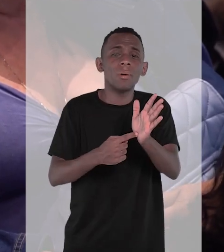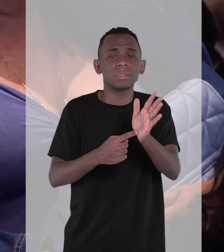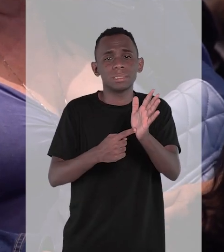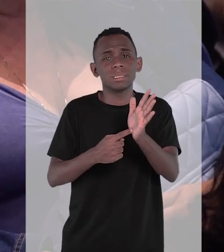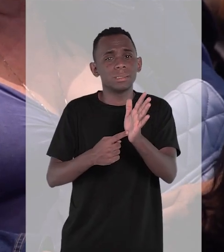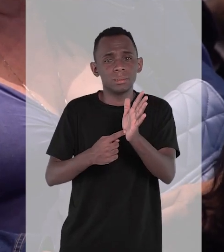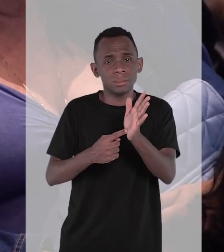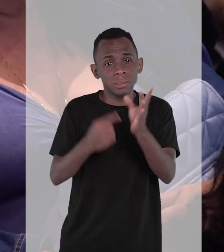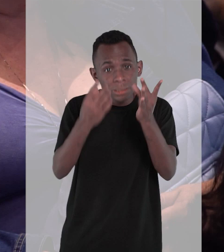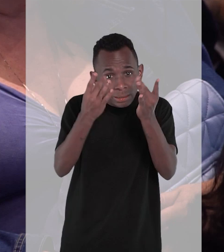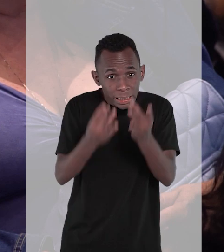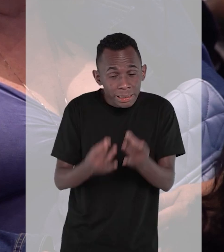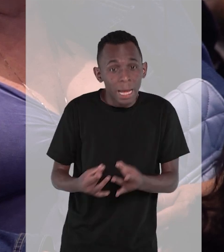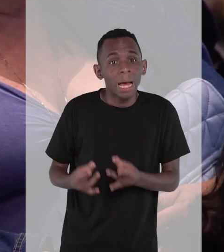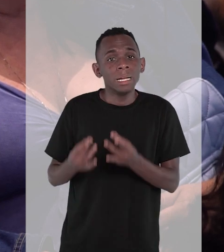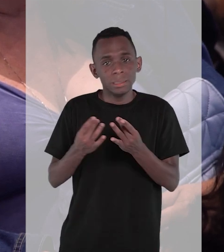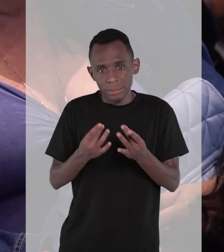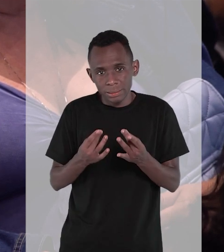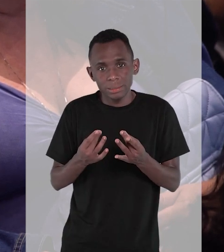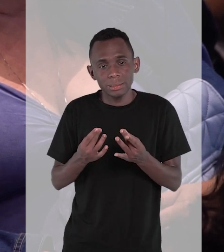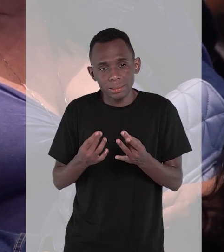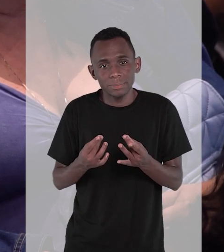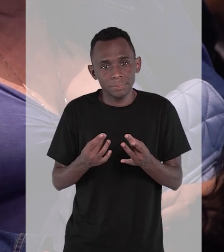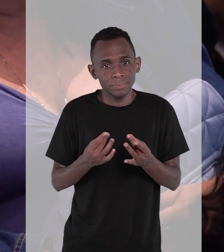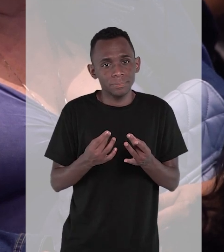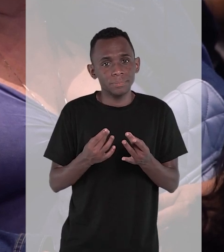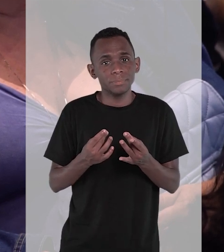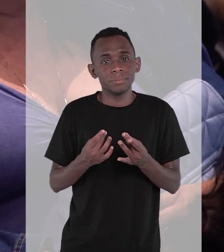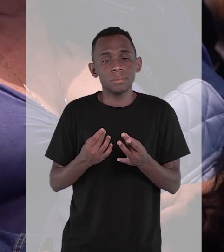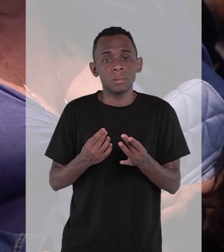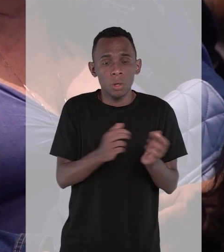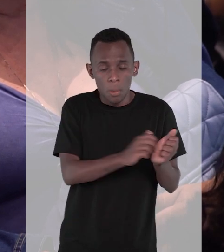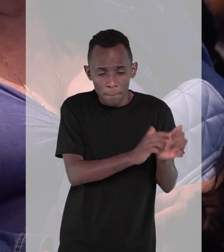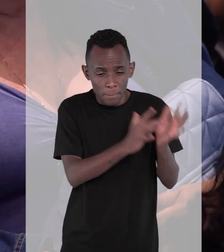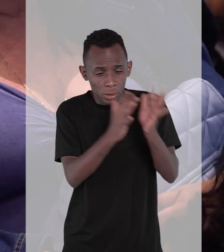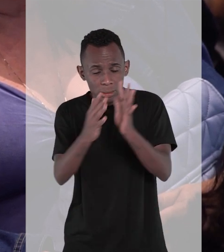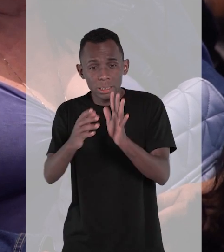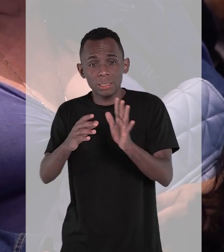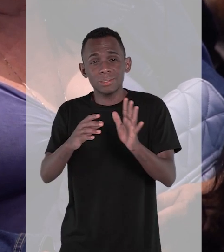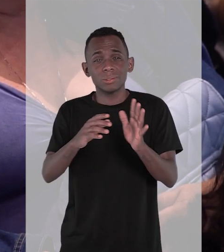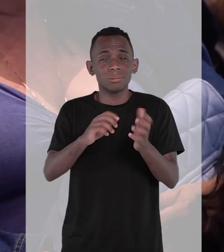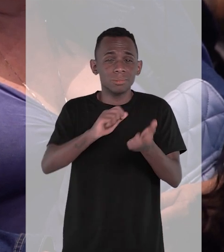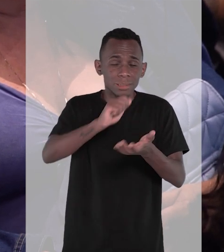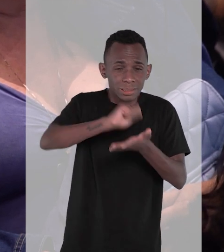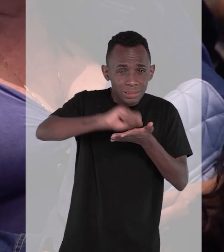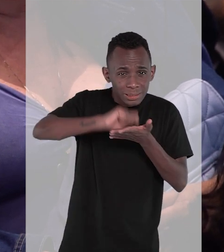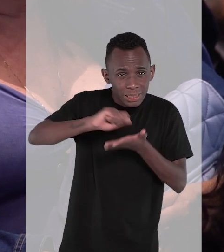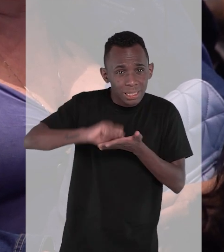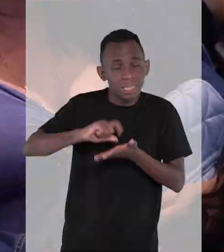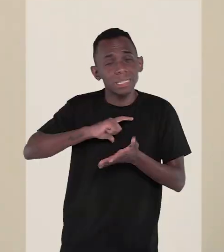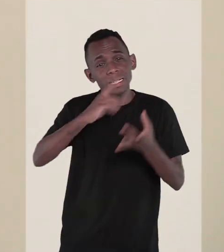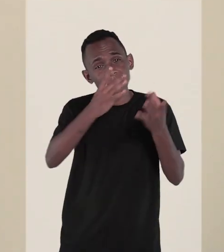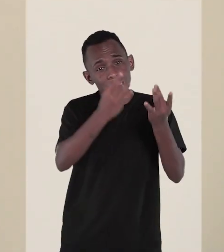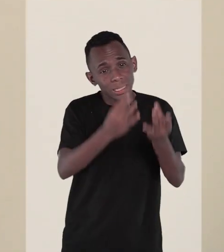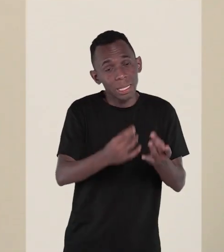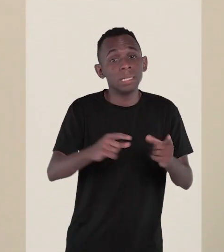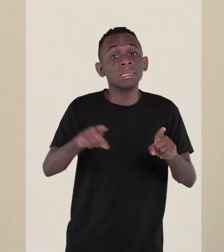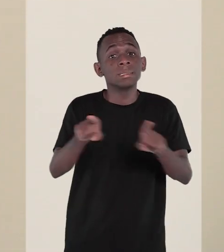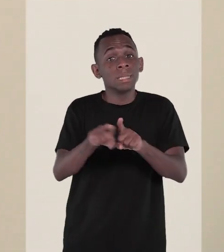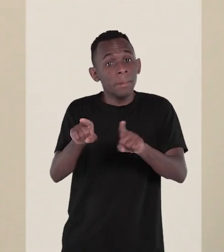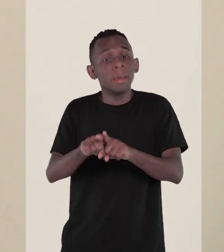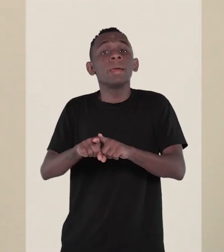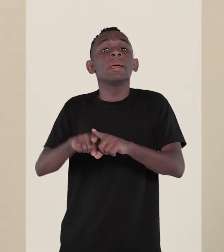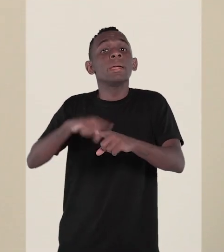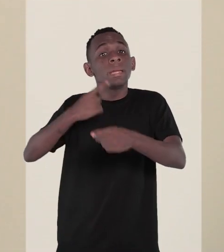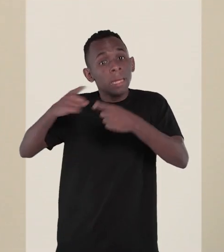algumas coisas, o meu processo com a escrita, eu acho que tem muita coisa aí, e muita coisa nas